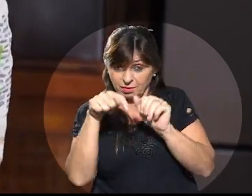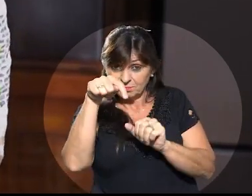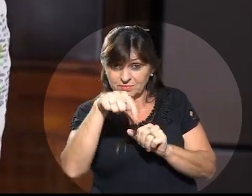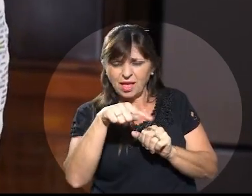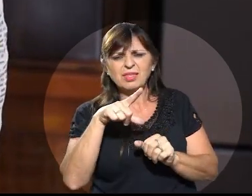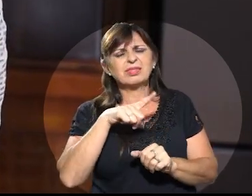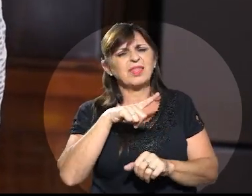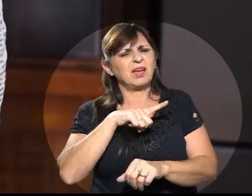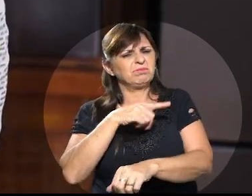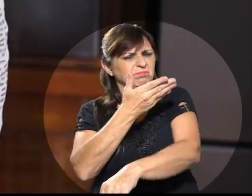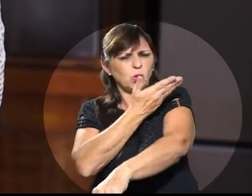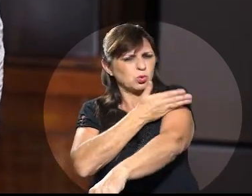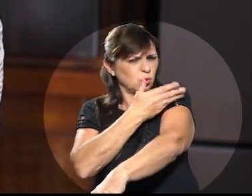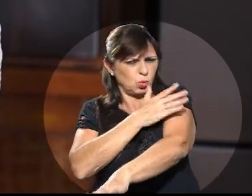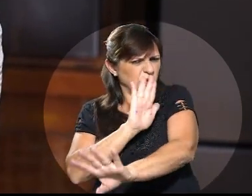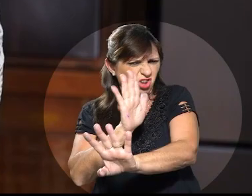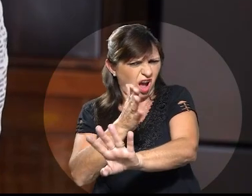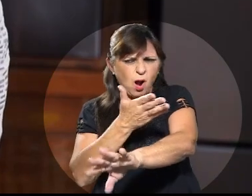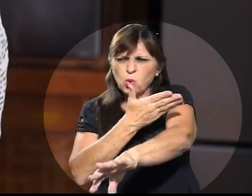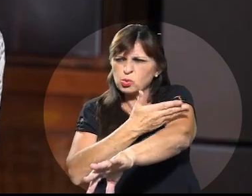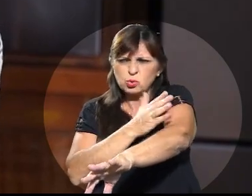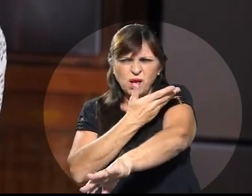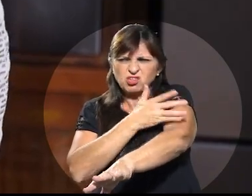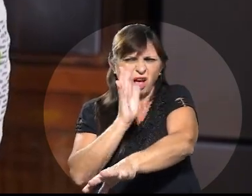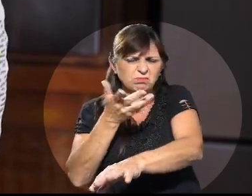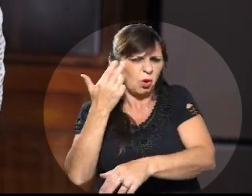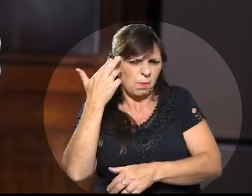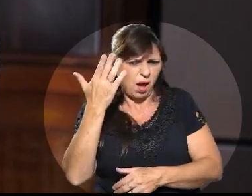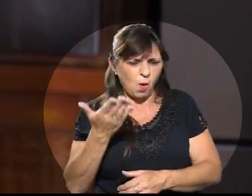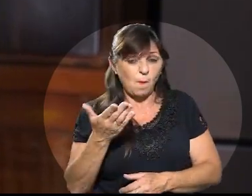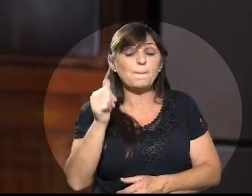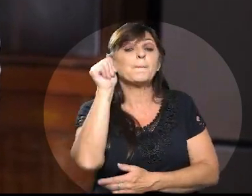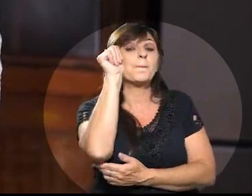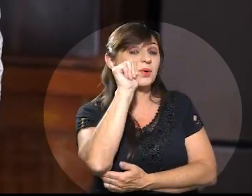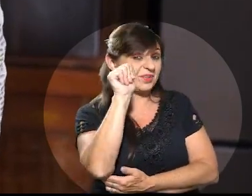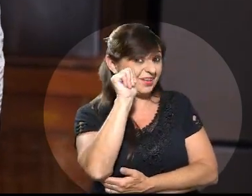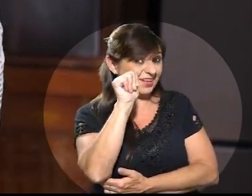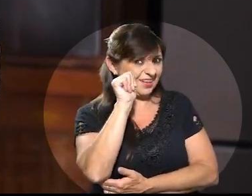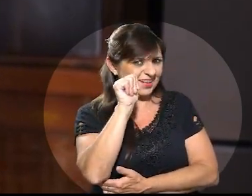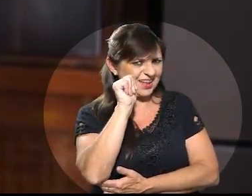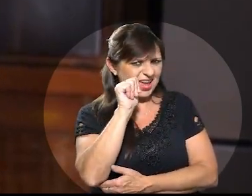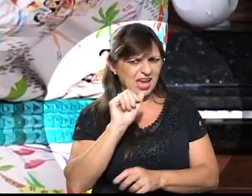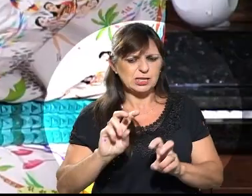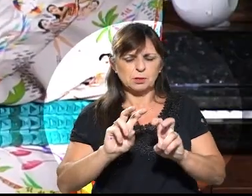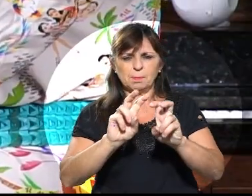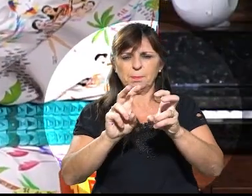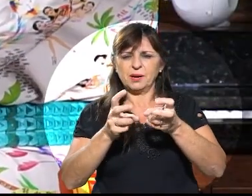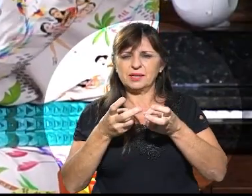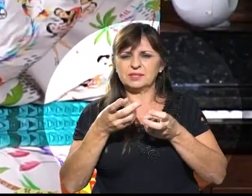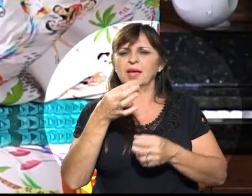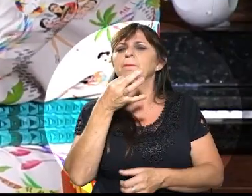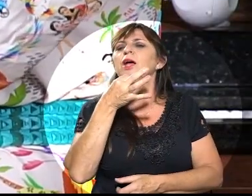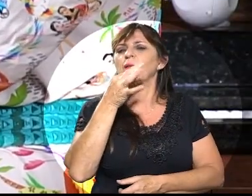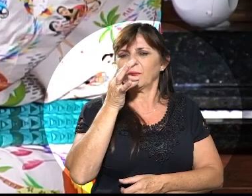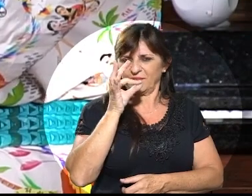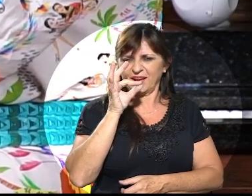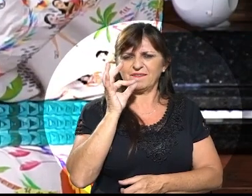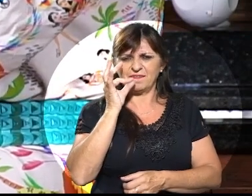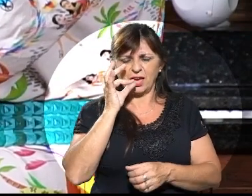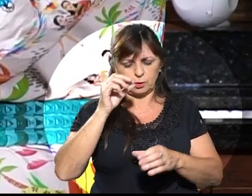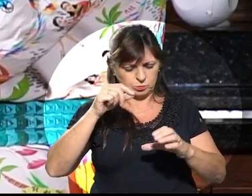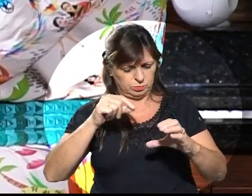futuro de quem tá tomando o café. Então, como é que funciona? Eu não sei fazer isso, mas, né, há mulheres que